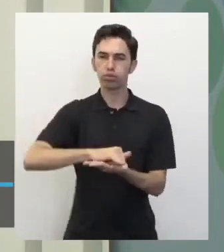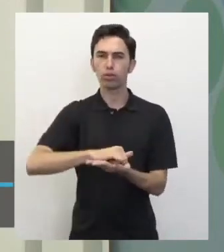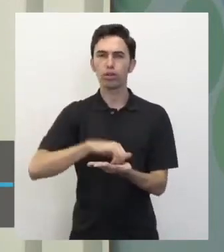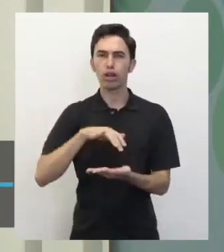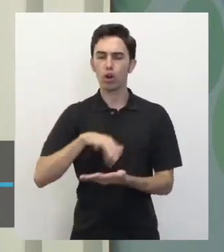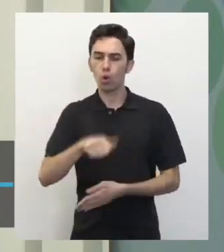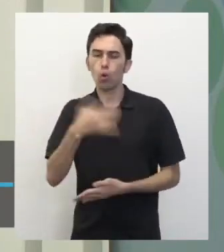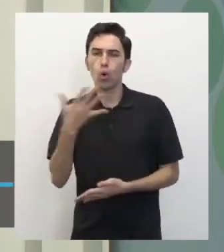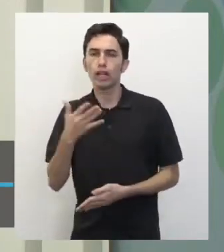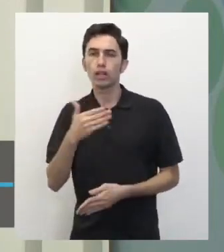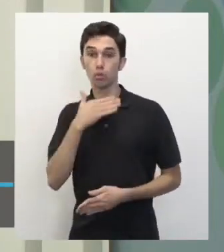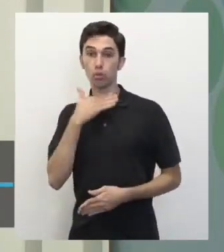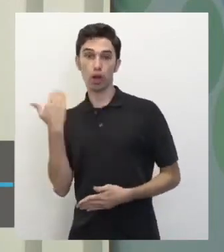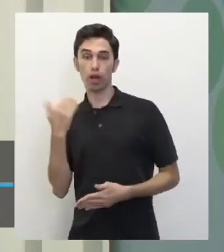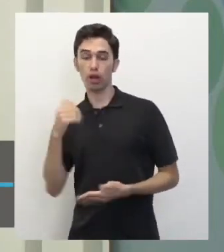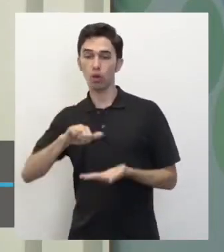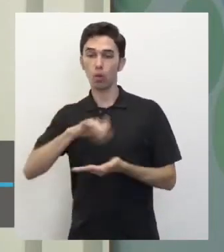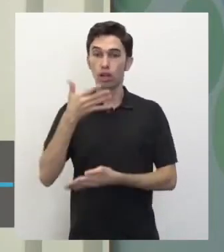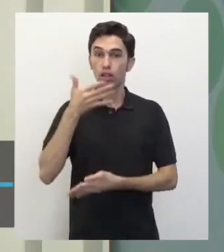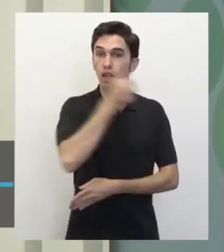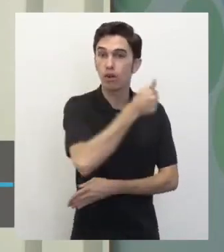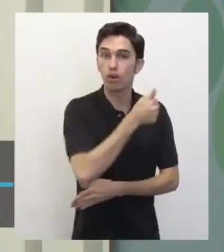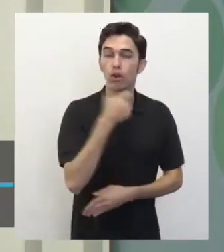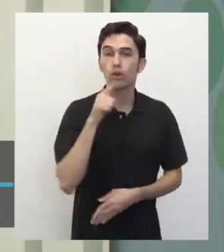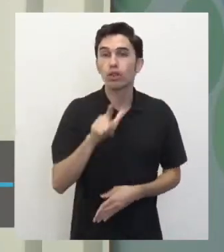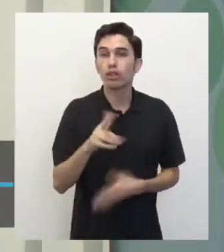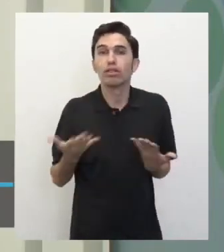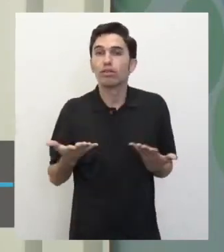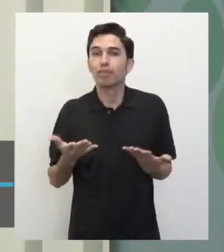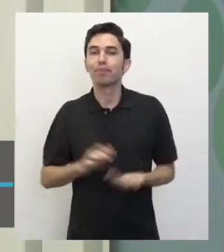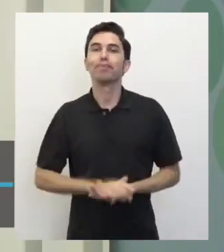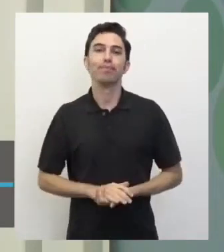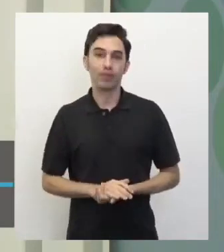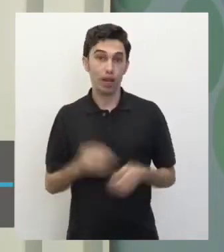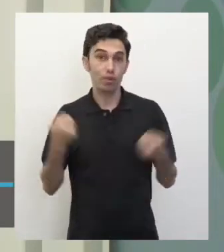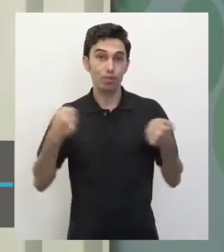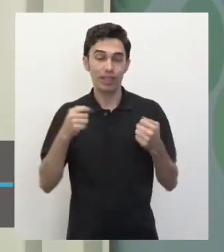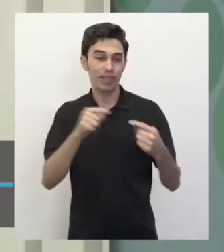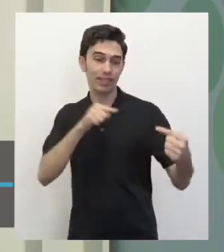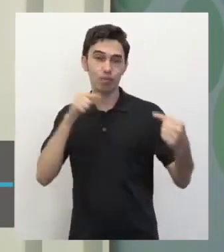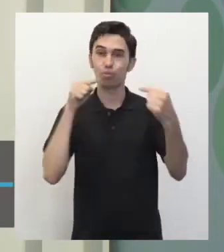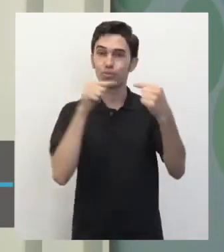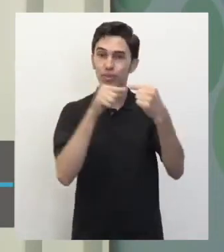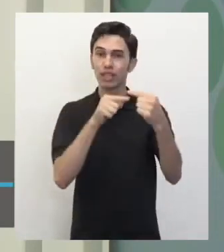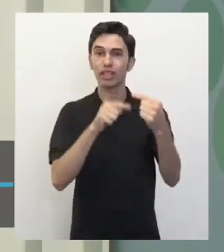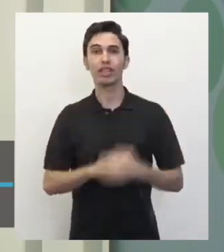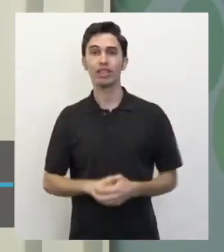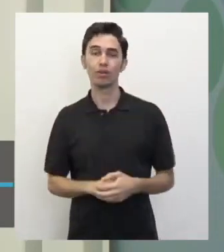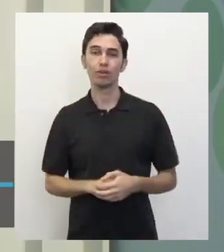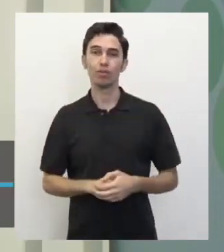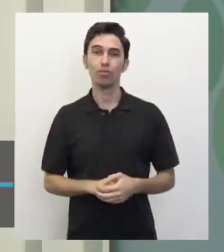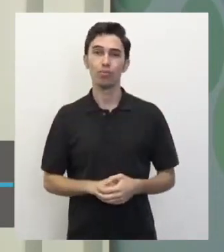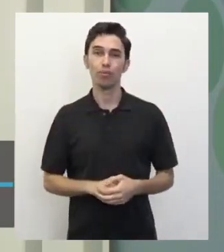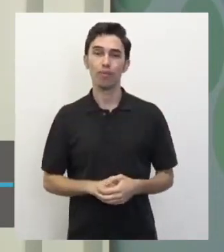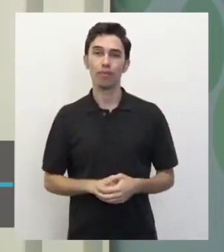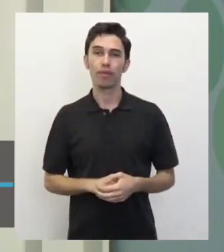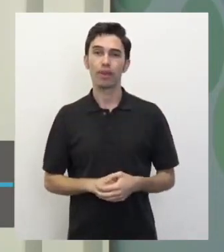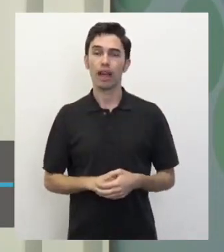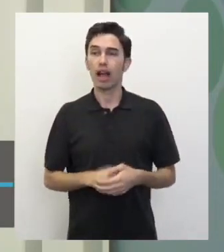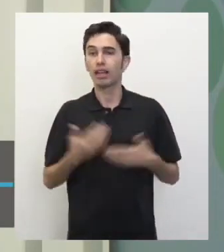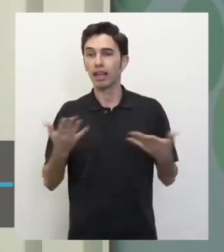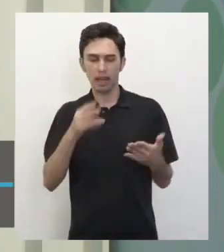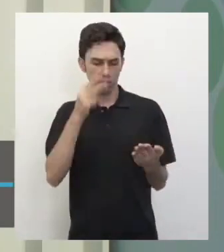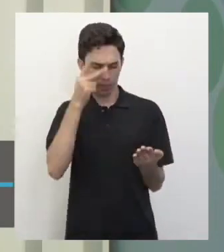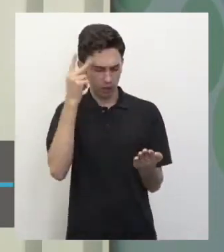você está no campo da notícia, tem que ser o mais objetivo possível, para que não dê margem